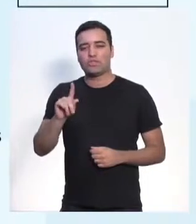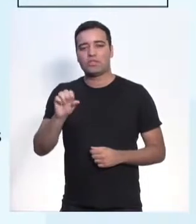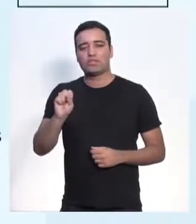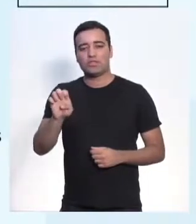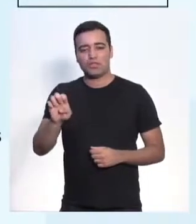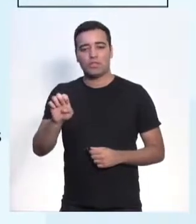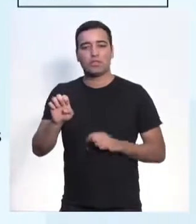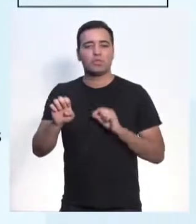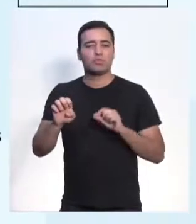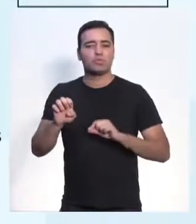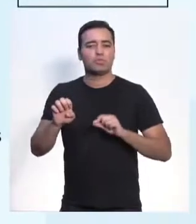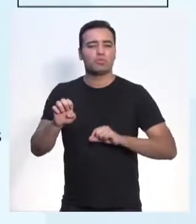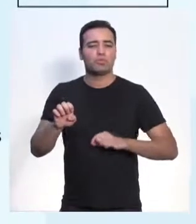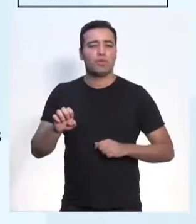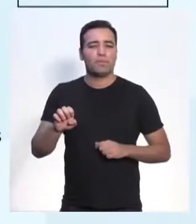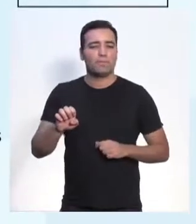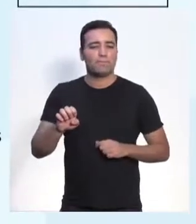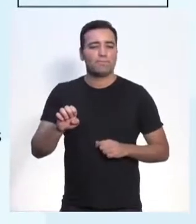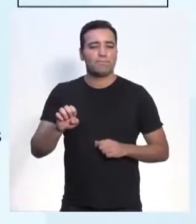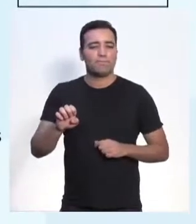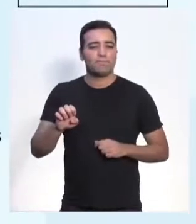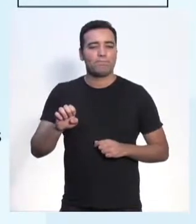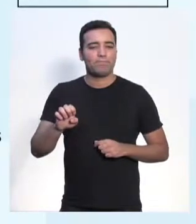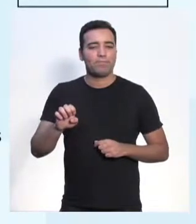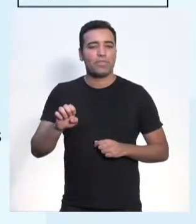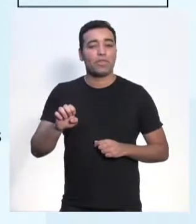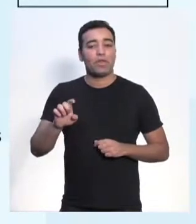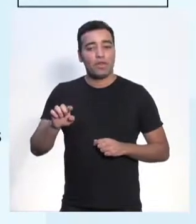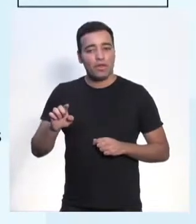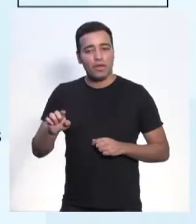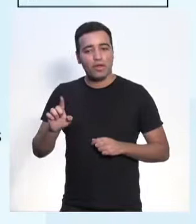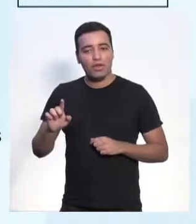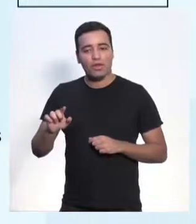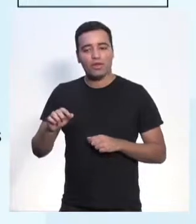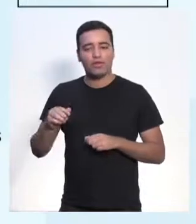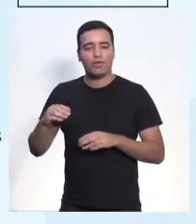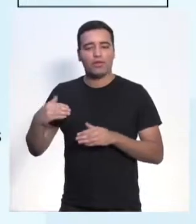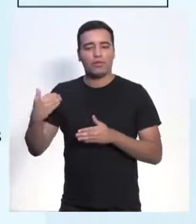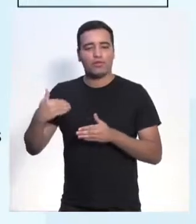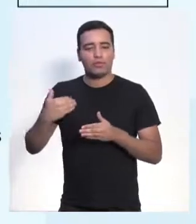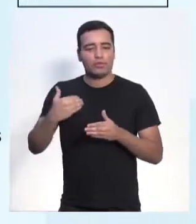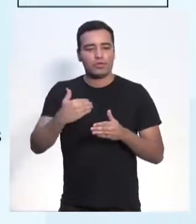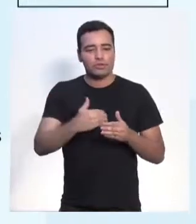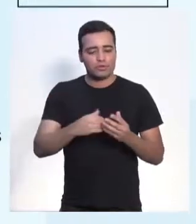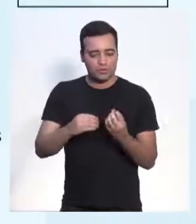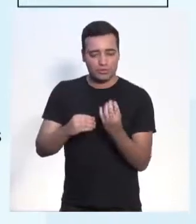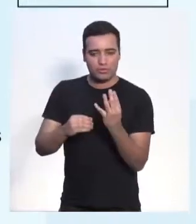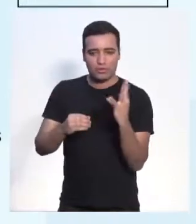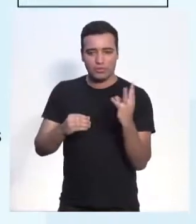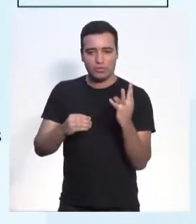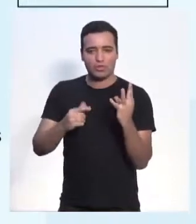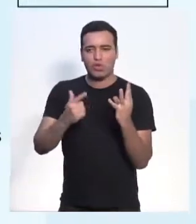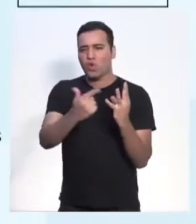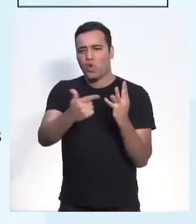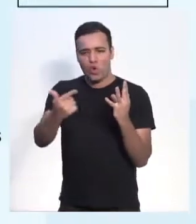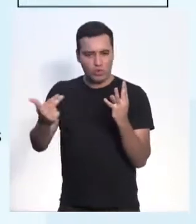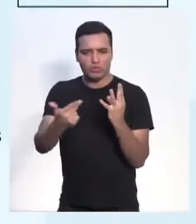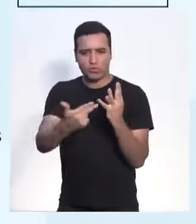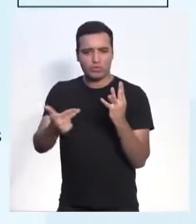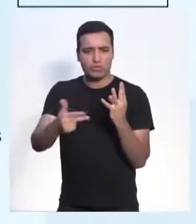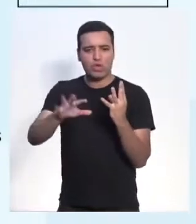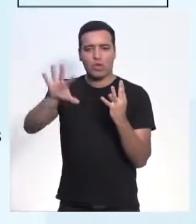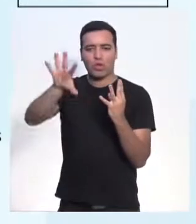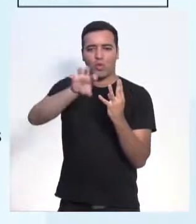light energy into chemical energy. A fotossíntese é um processo usado por plantas e outros